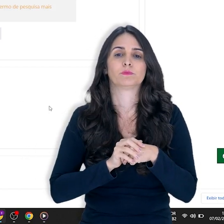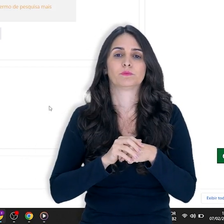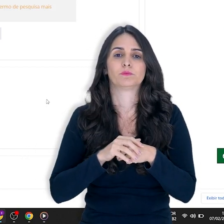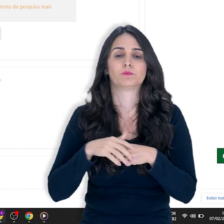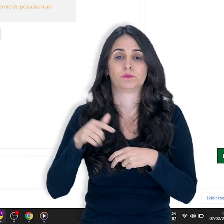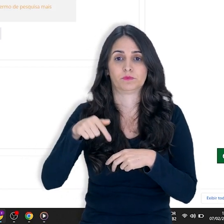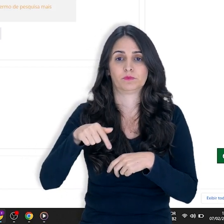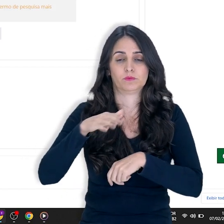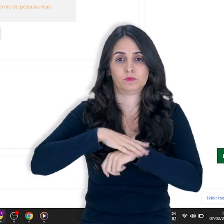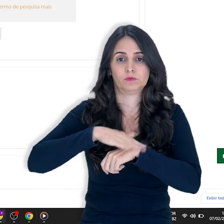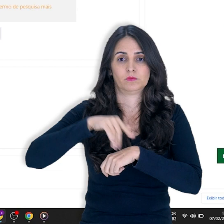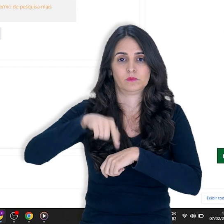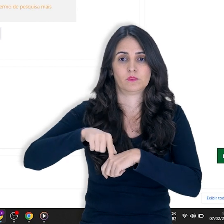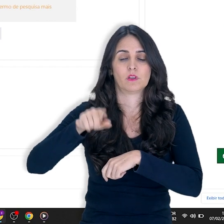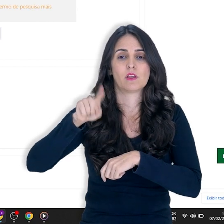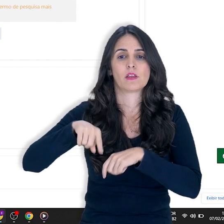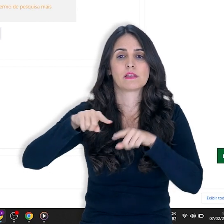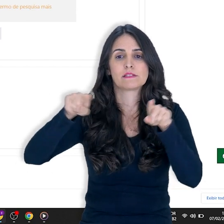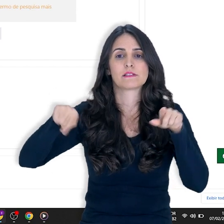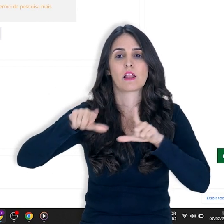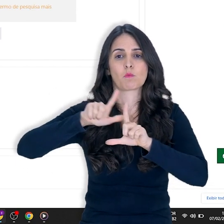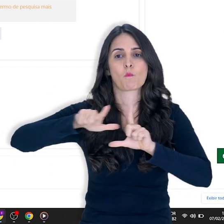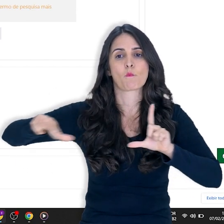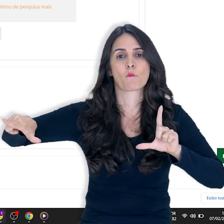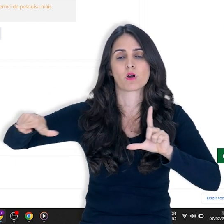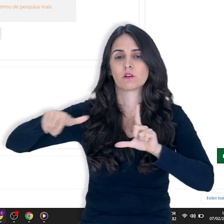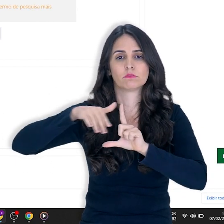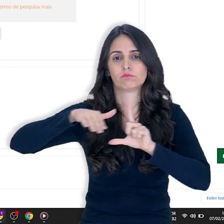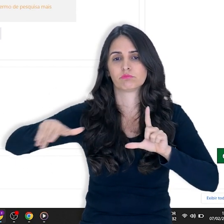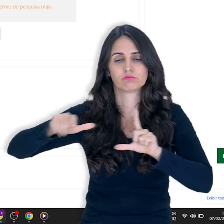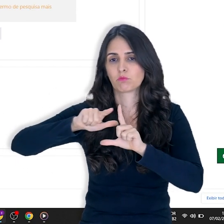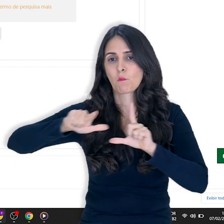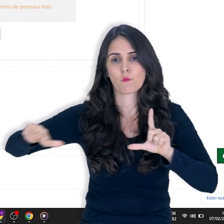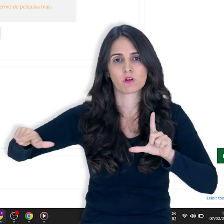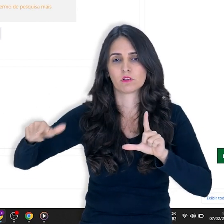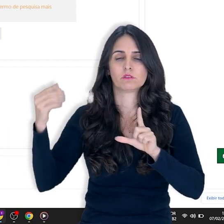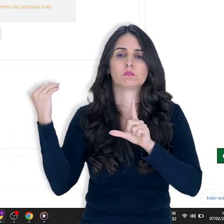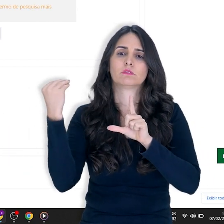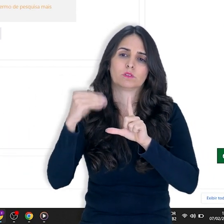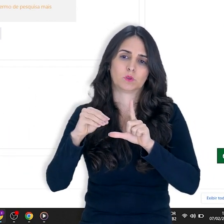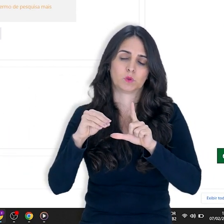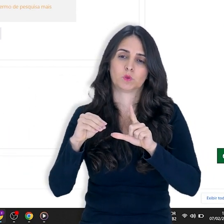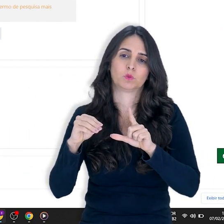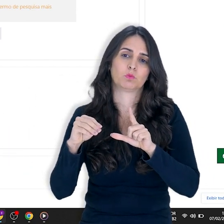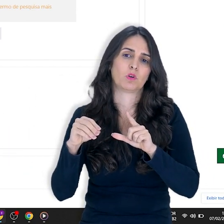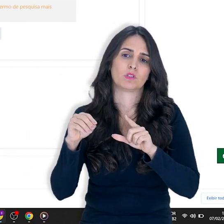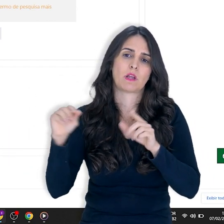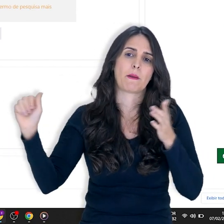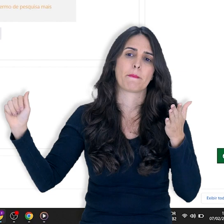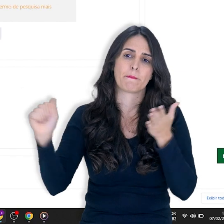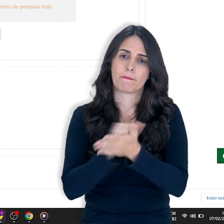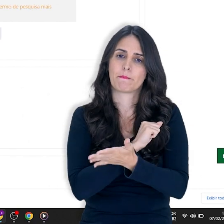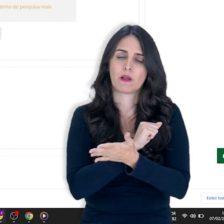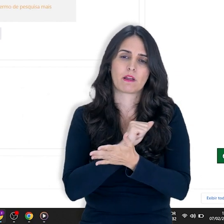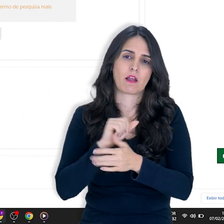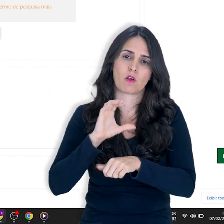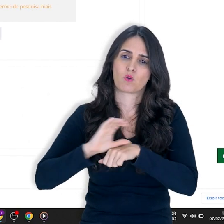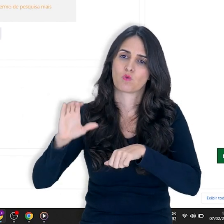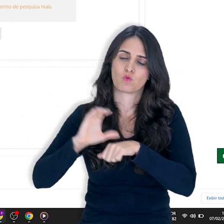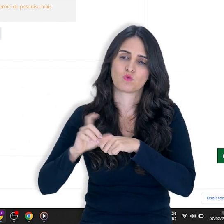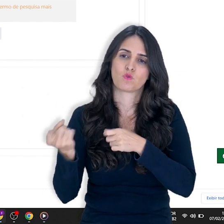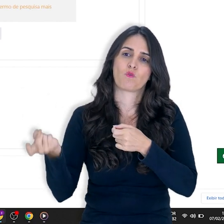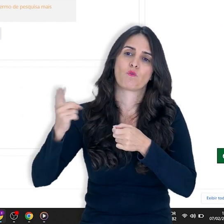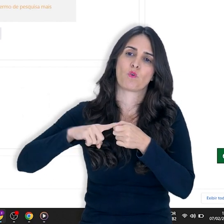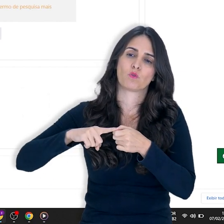chave para você. No contexto que a gente está fazendo aqui, a sala está em branco. Então, você pode colocar excluir o